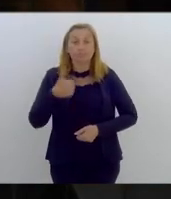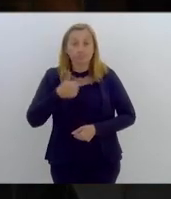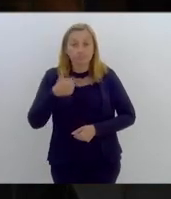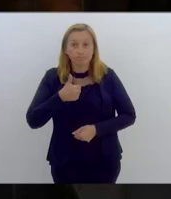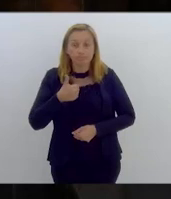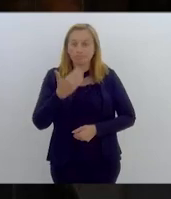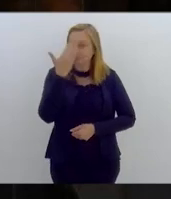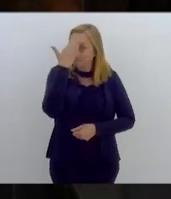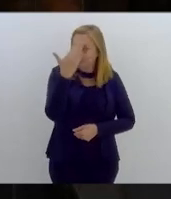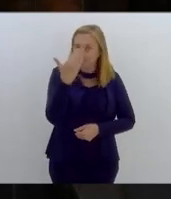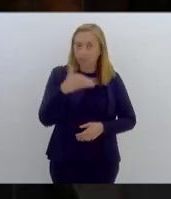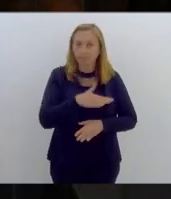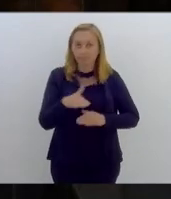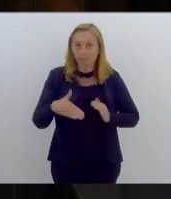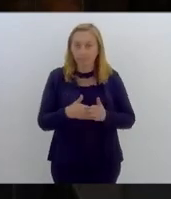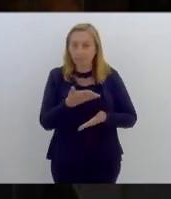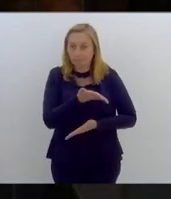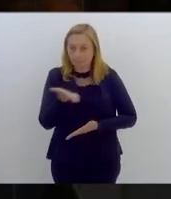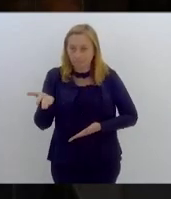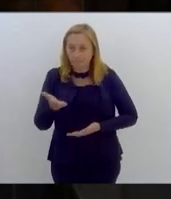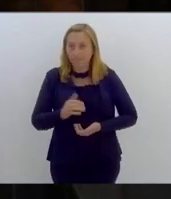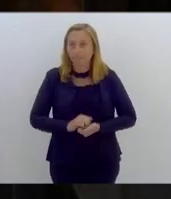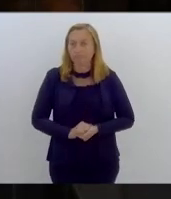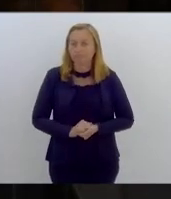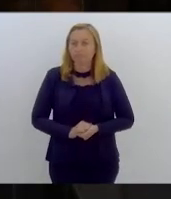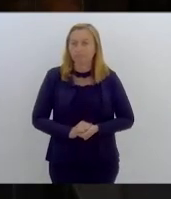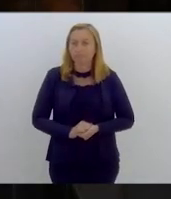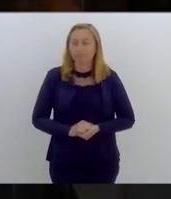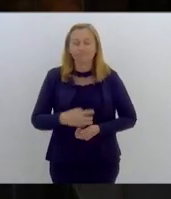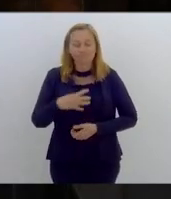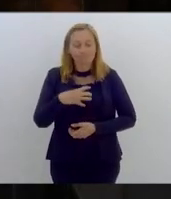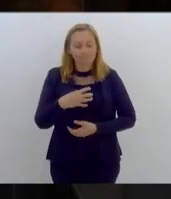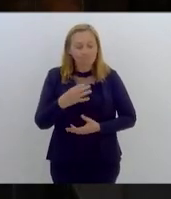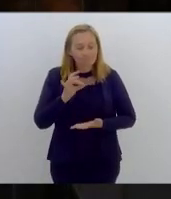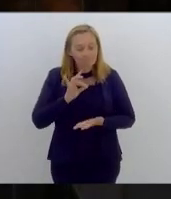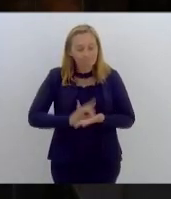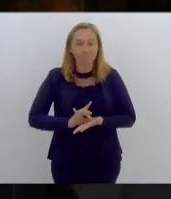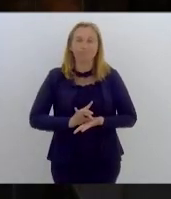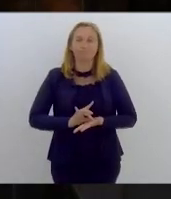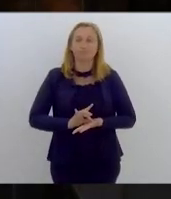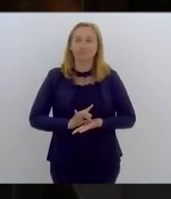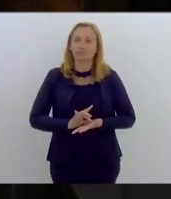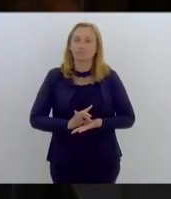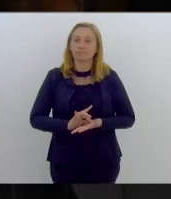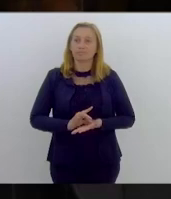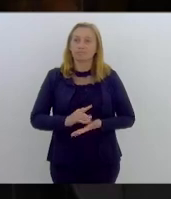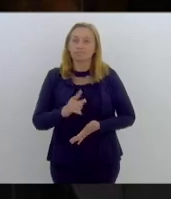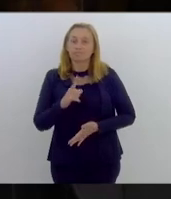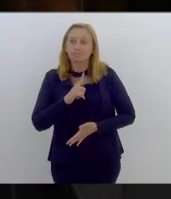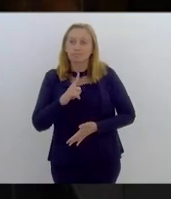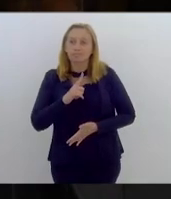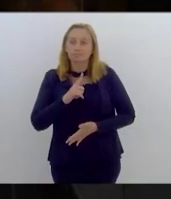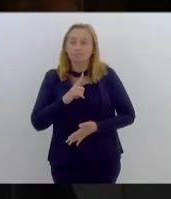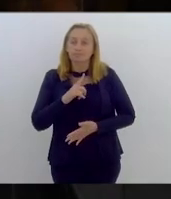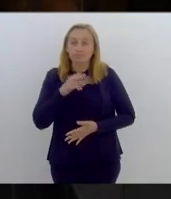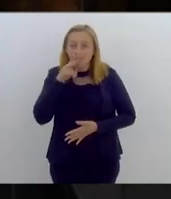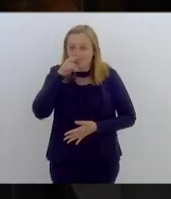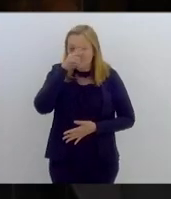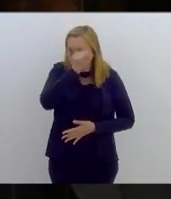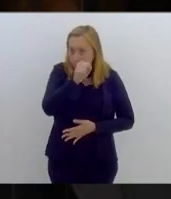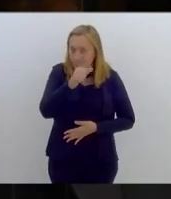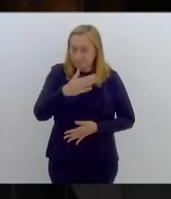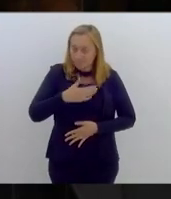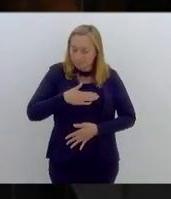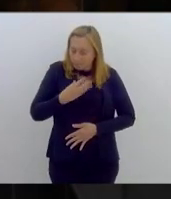eu quero agradecer a todos. Esse agradecimento é sincero. E existe algo assim de muito forte no